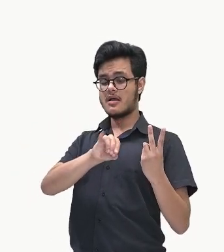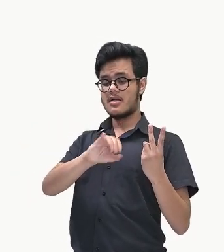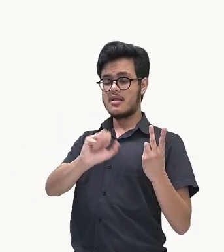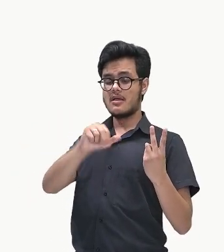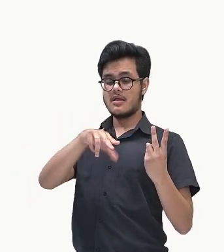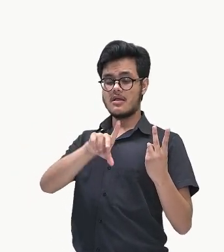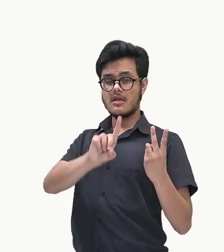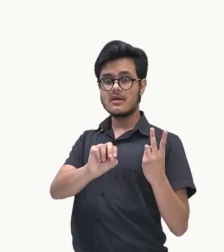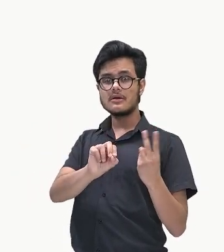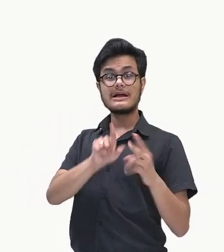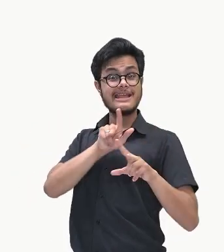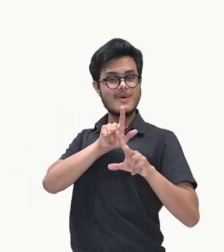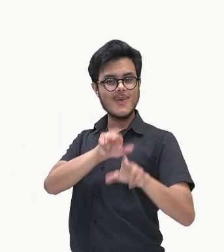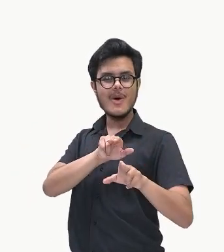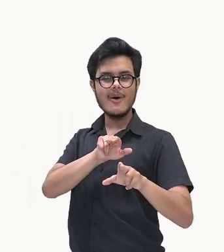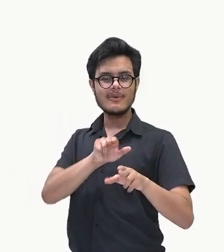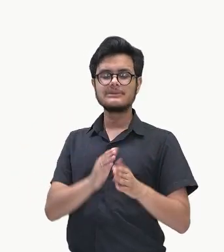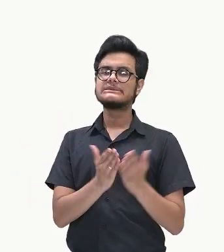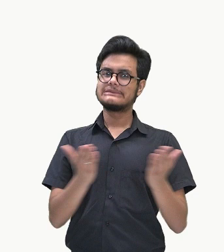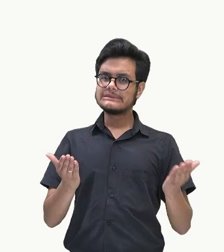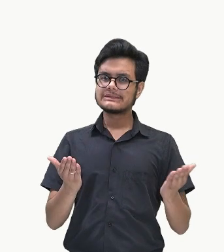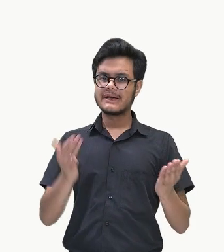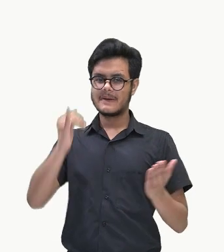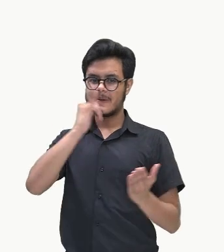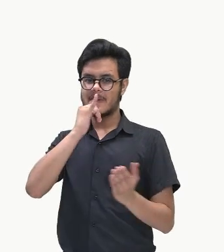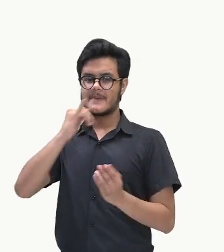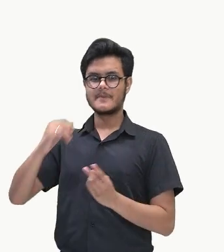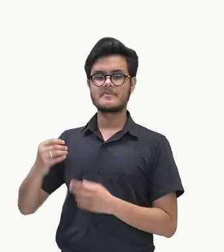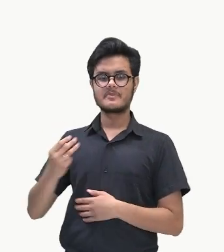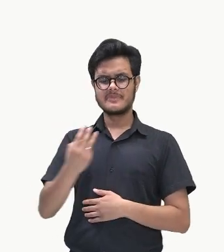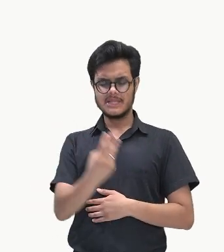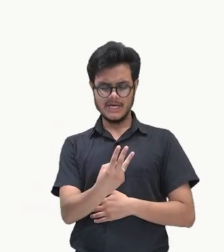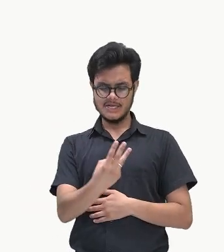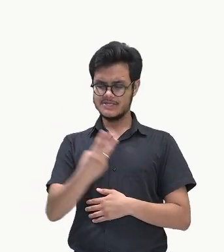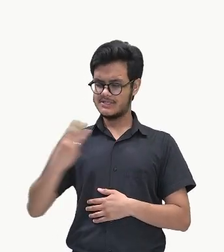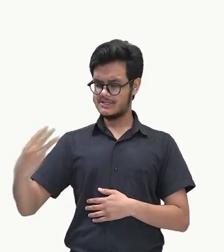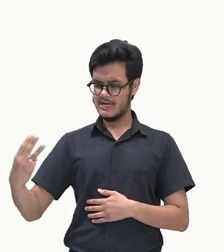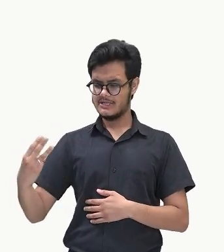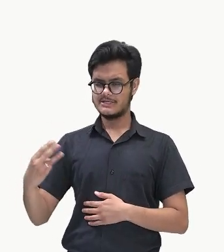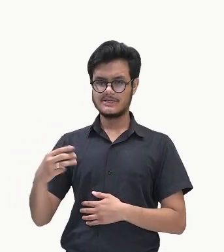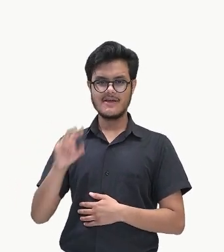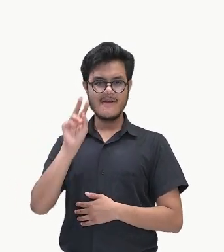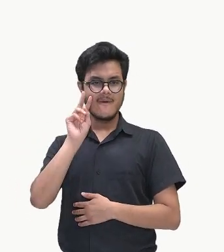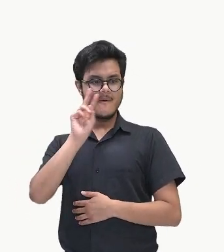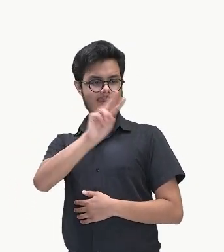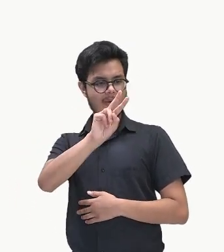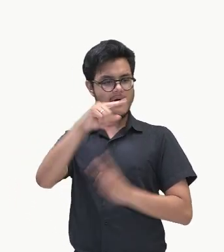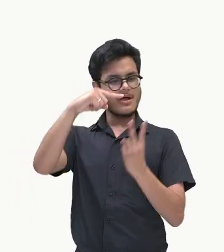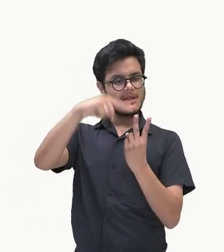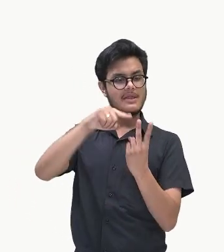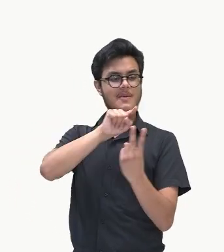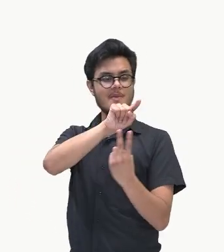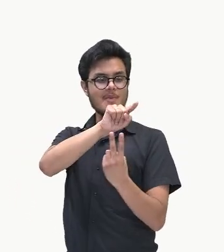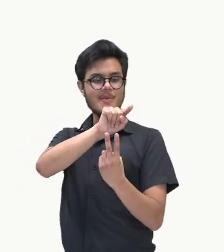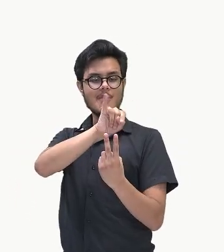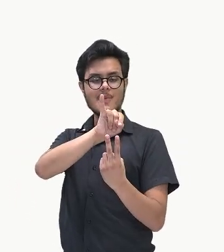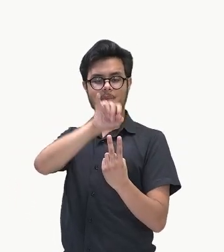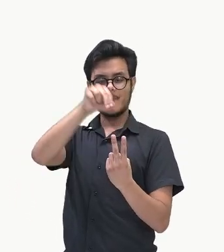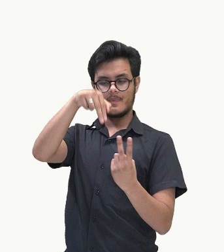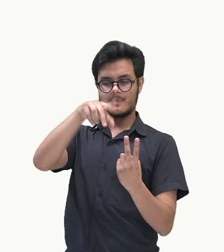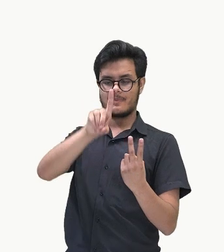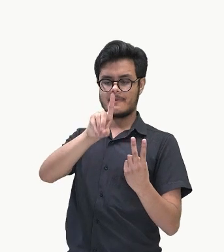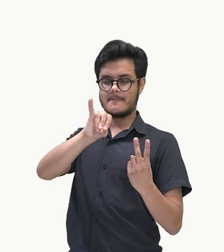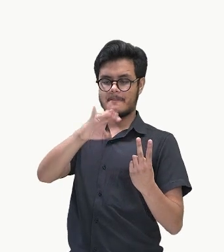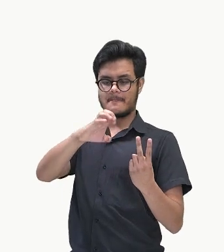Então, quando o meu radicando é igual, os índices é quem indicará qual é o